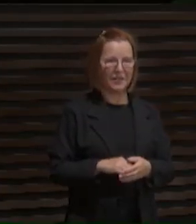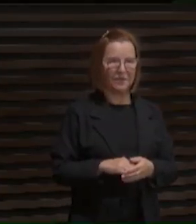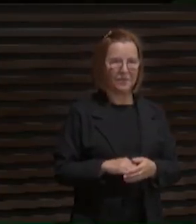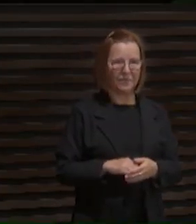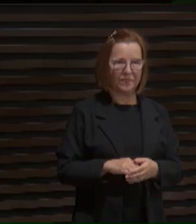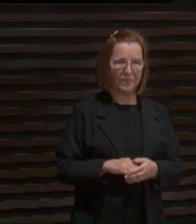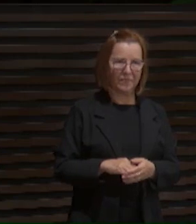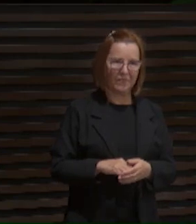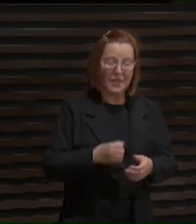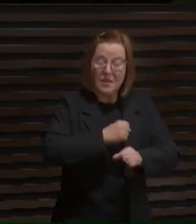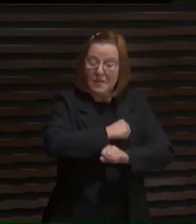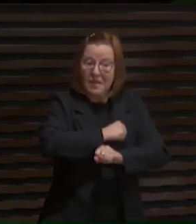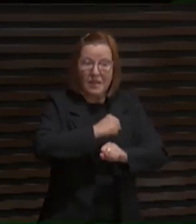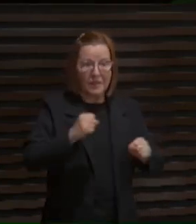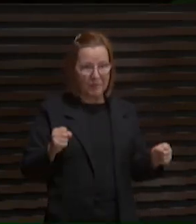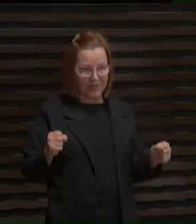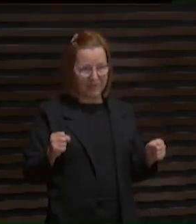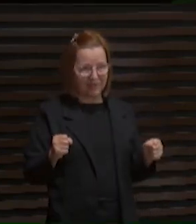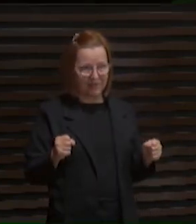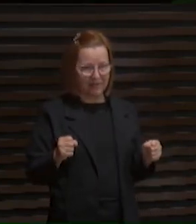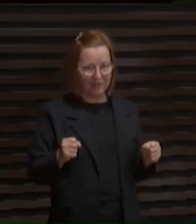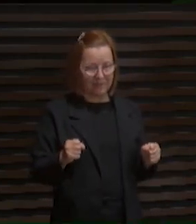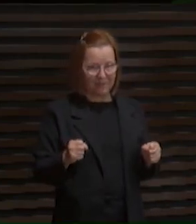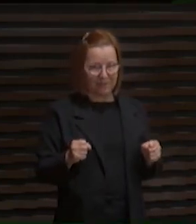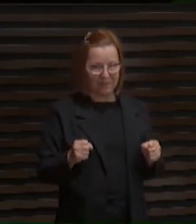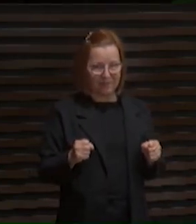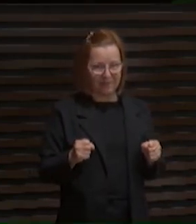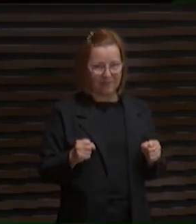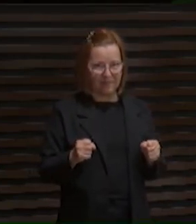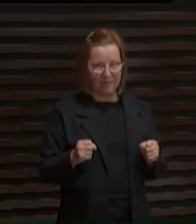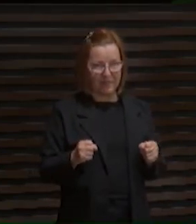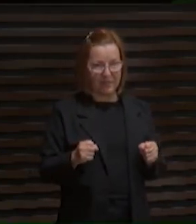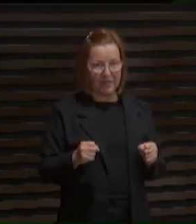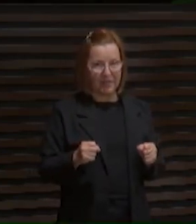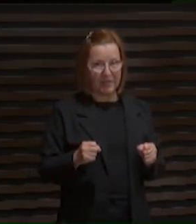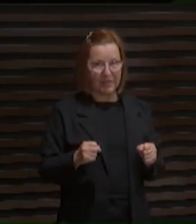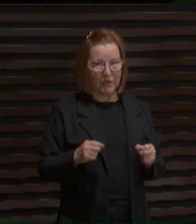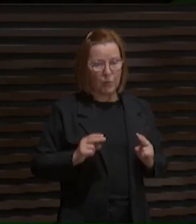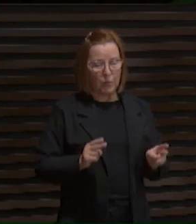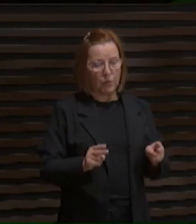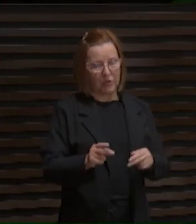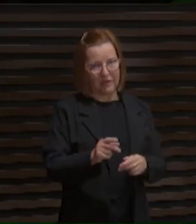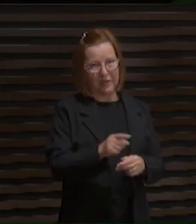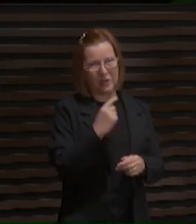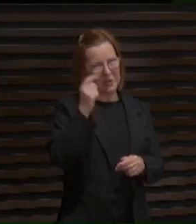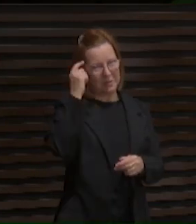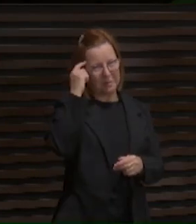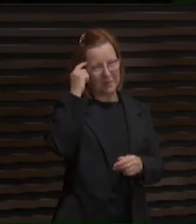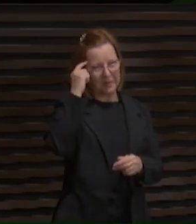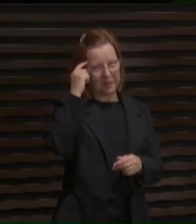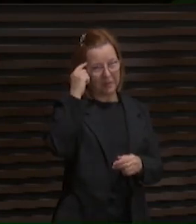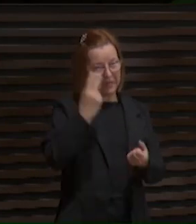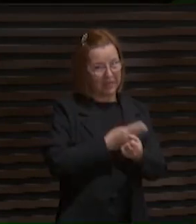impossível nós mantermos os nossos pensamentos, a nossa mente com essas coisas que a palavra acabou de descrever, se eu